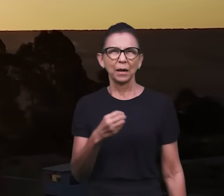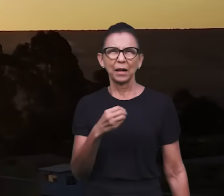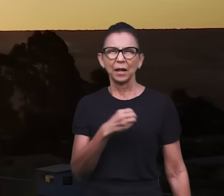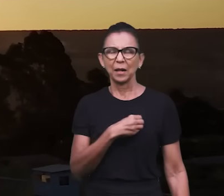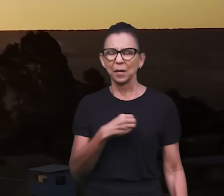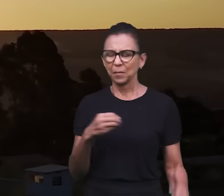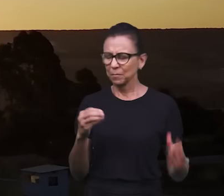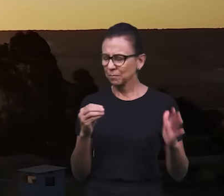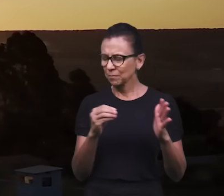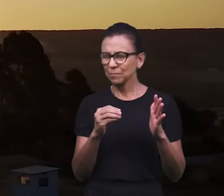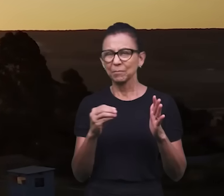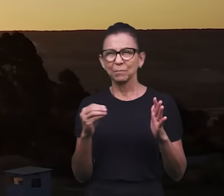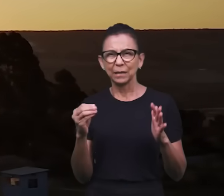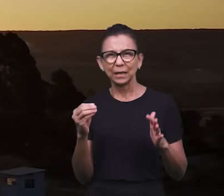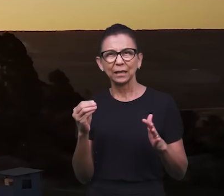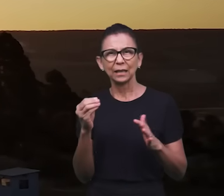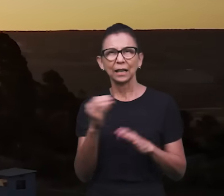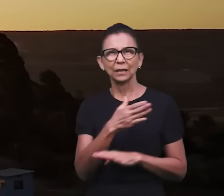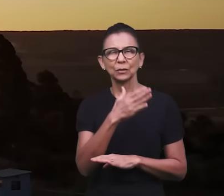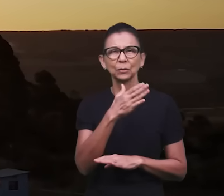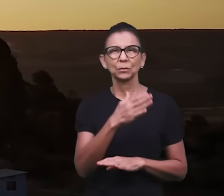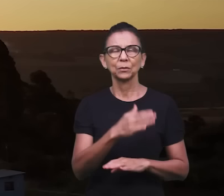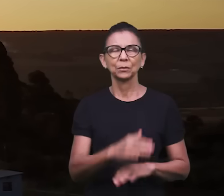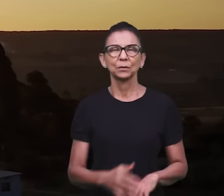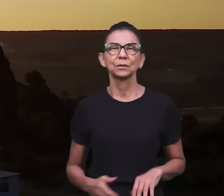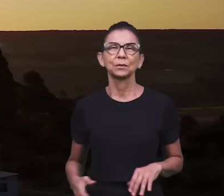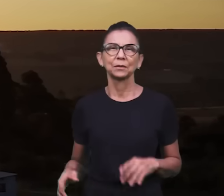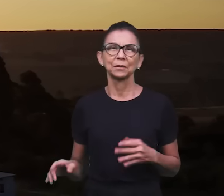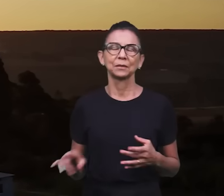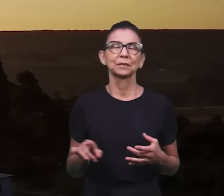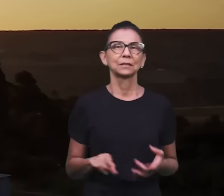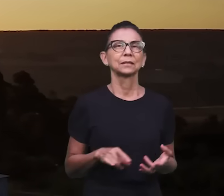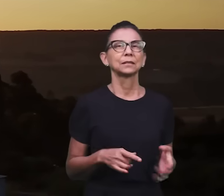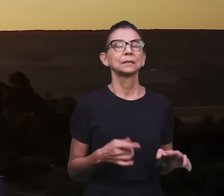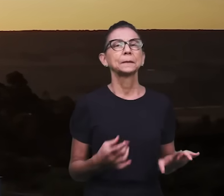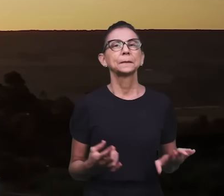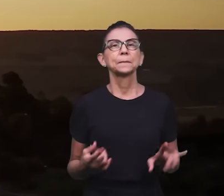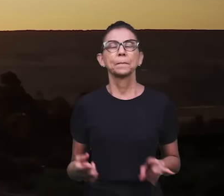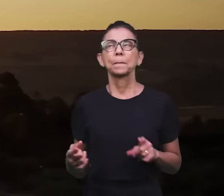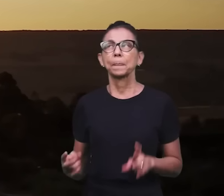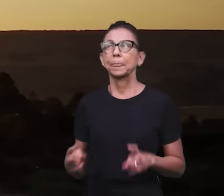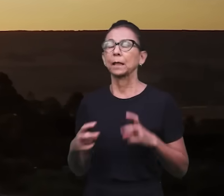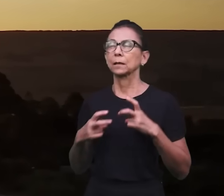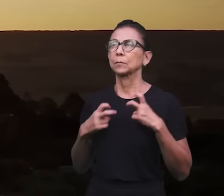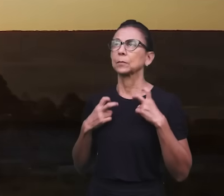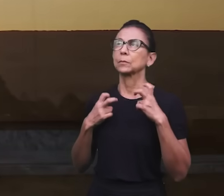rompendo as barreiras do pecado.